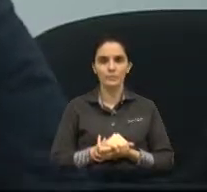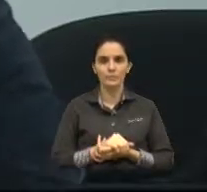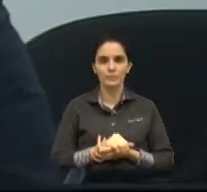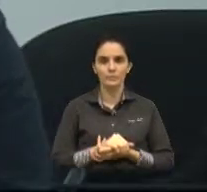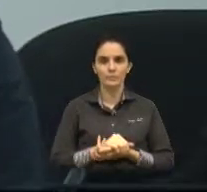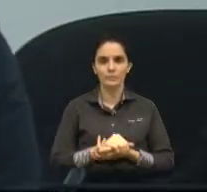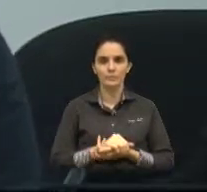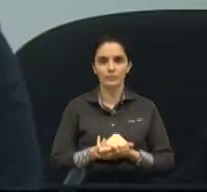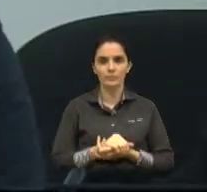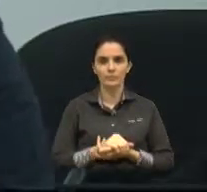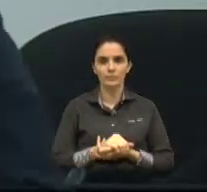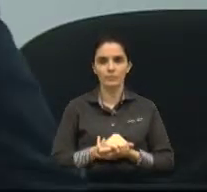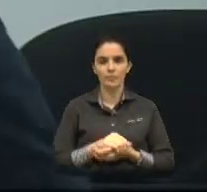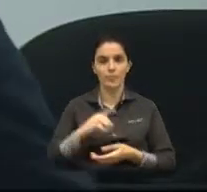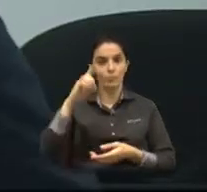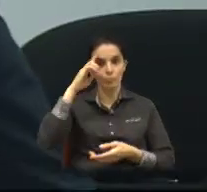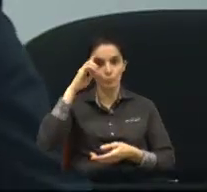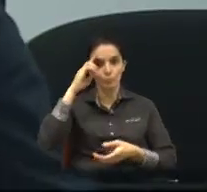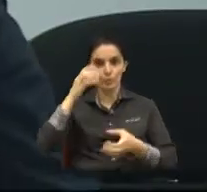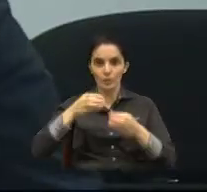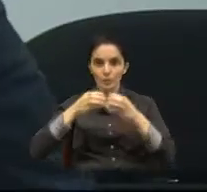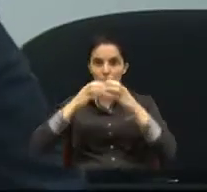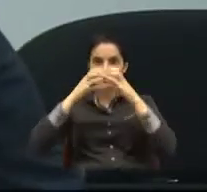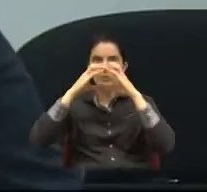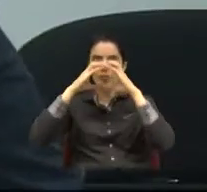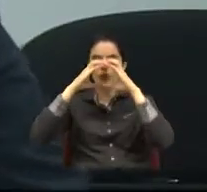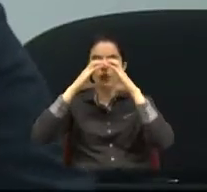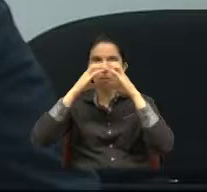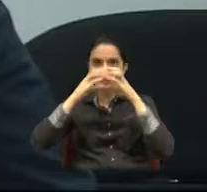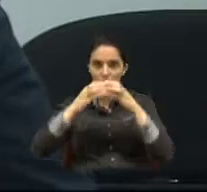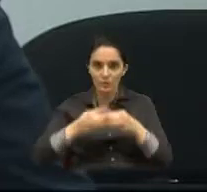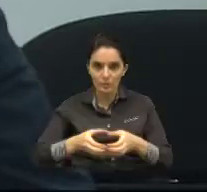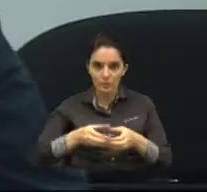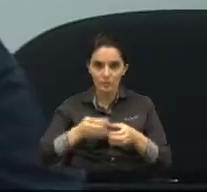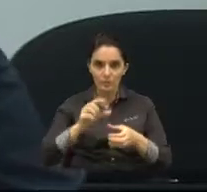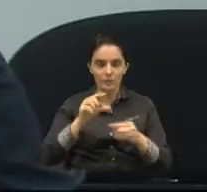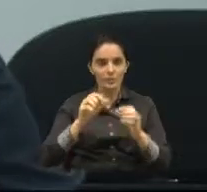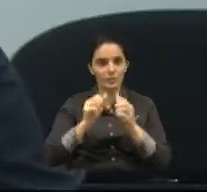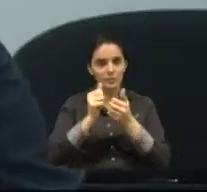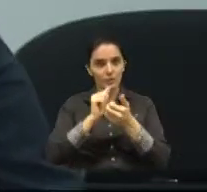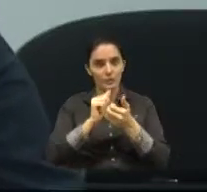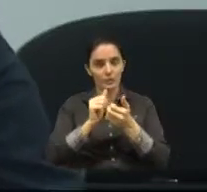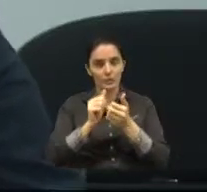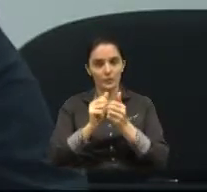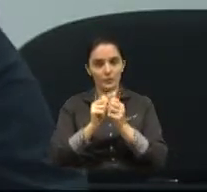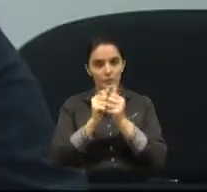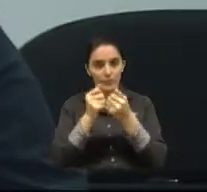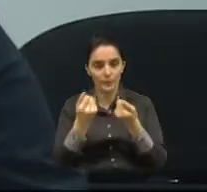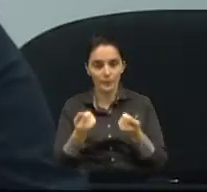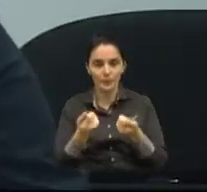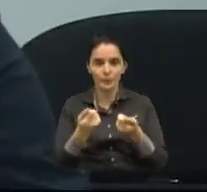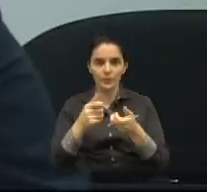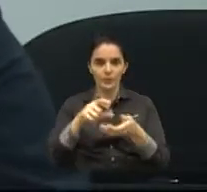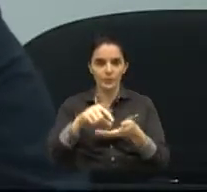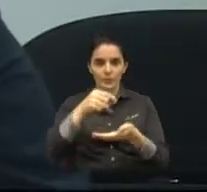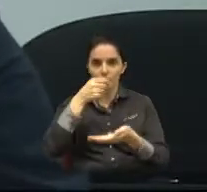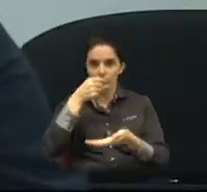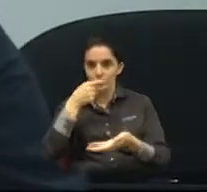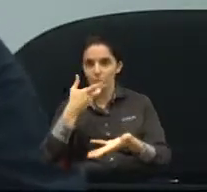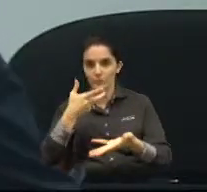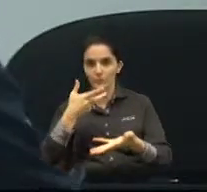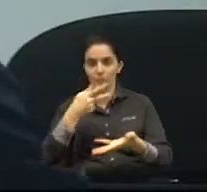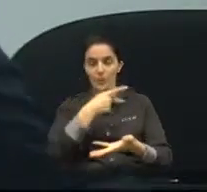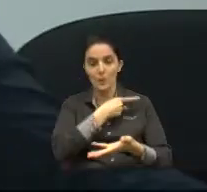pastor Newton, e a gente sabe que os evangélicos, o pastor dirige o culto de Santa Ceia, e